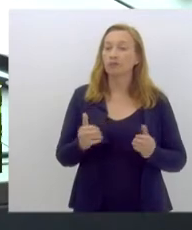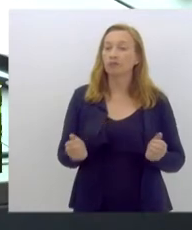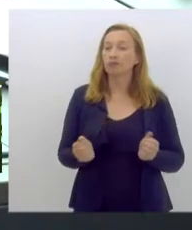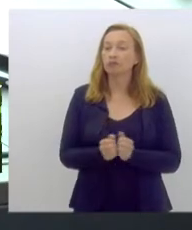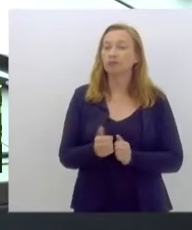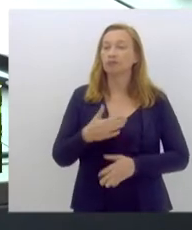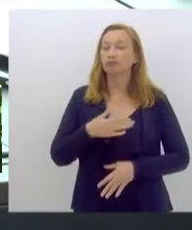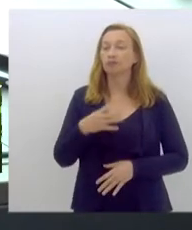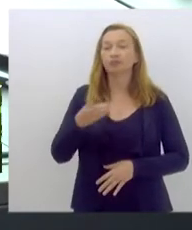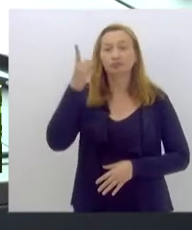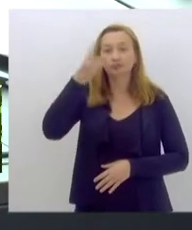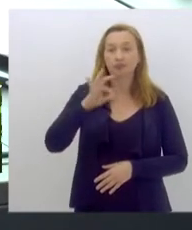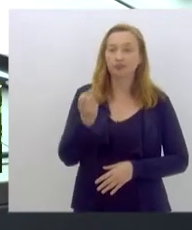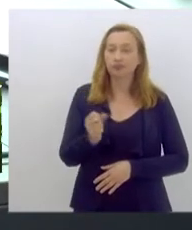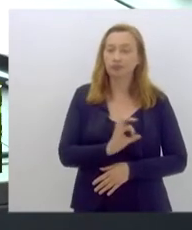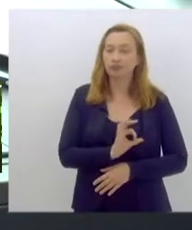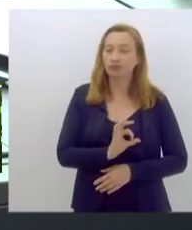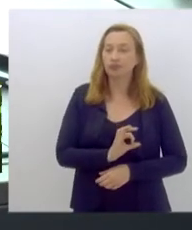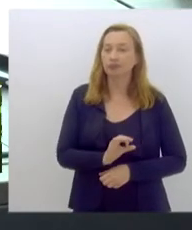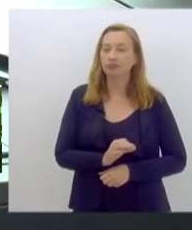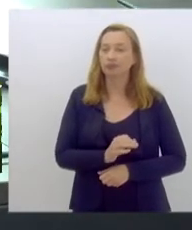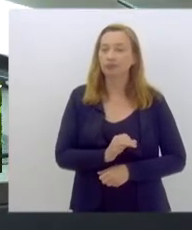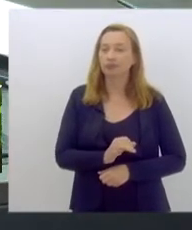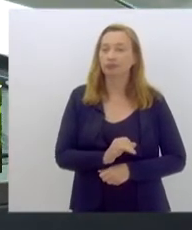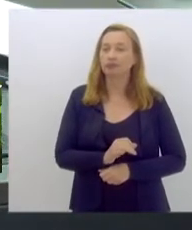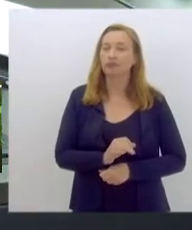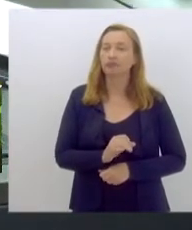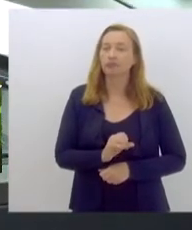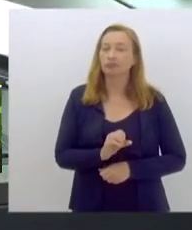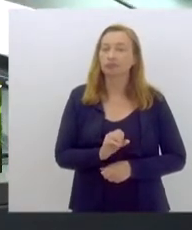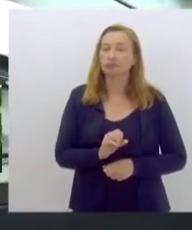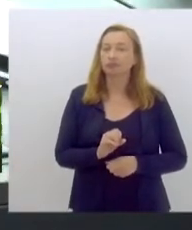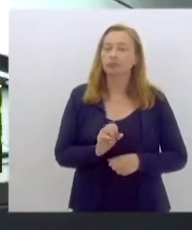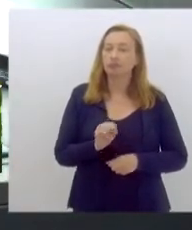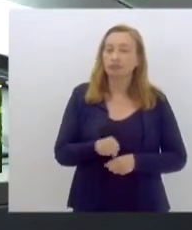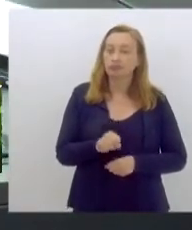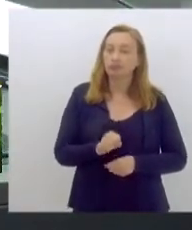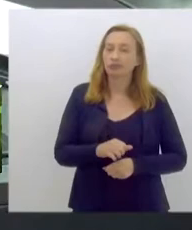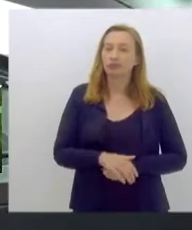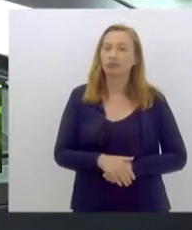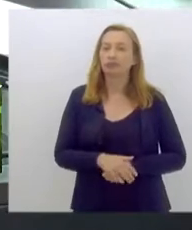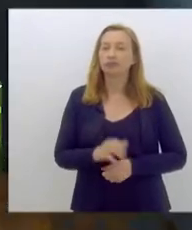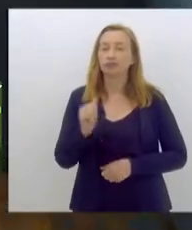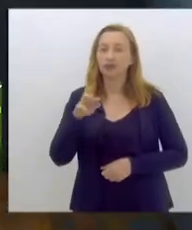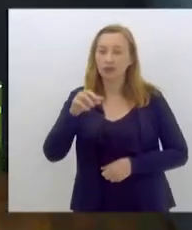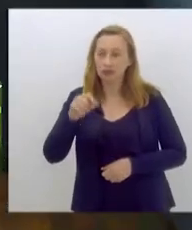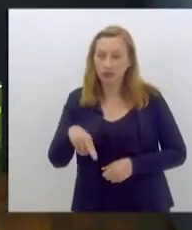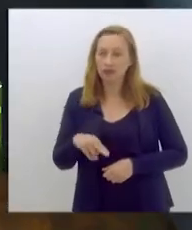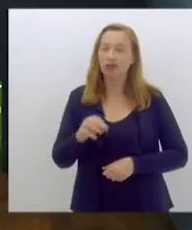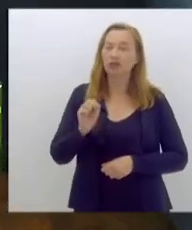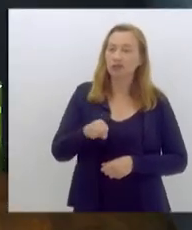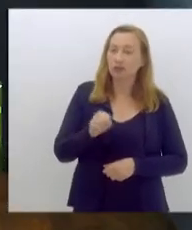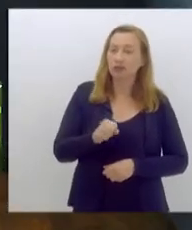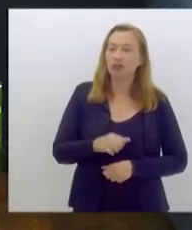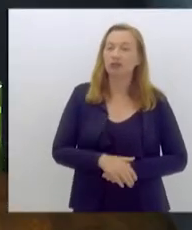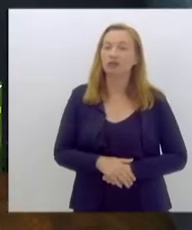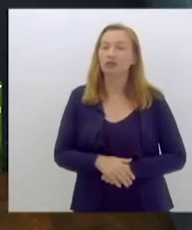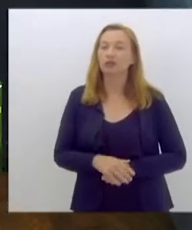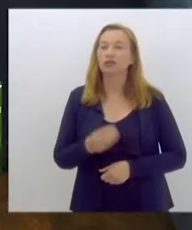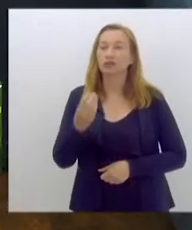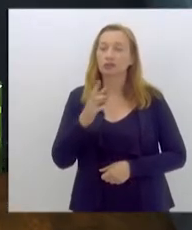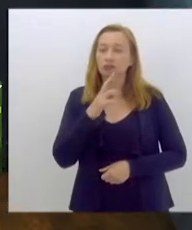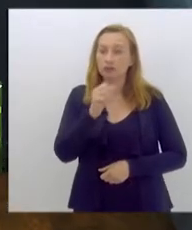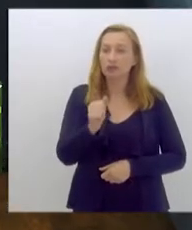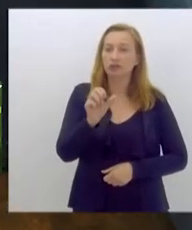votou o deputado Chico Machado? Votou favorável. Chico Machado. Anderson Moraes. Favorável. Rodrigo